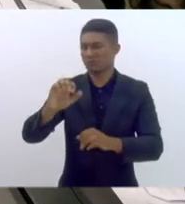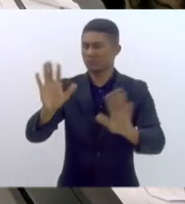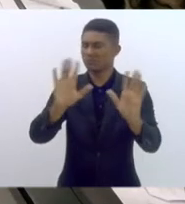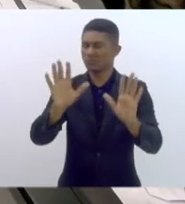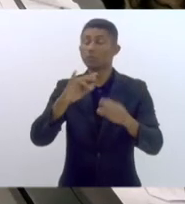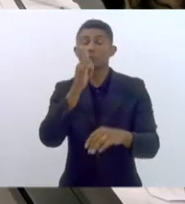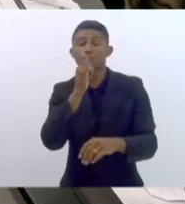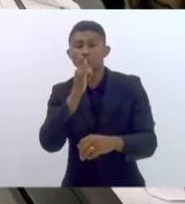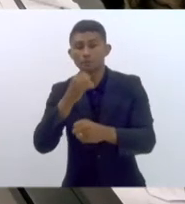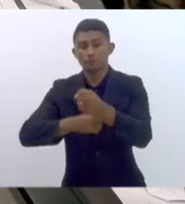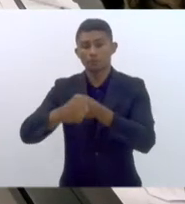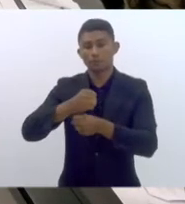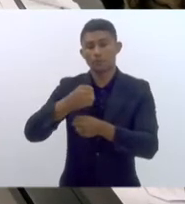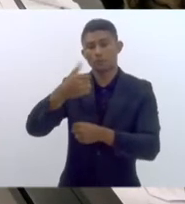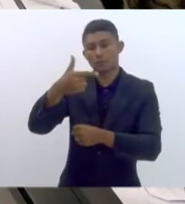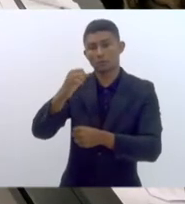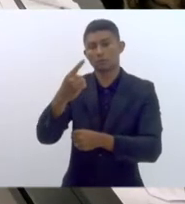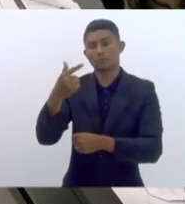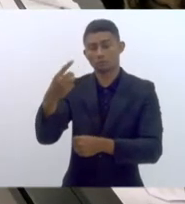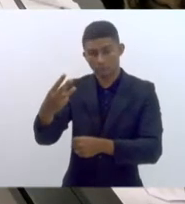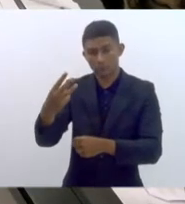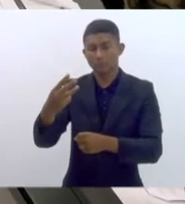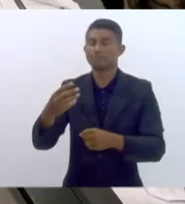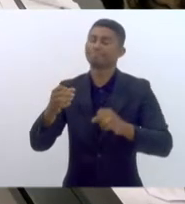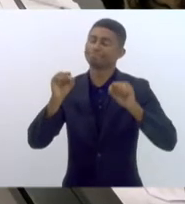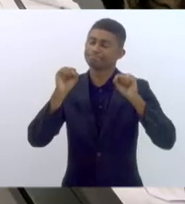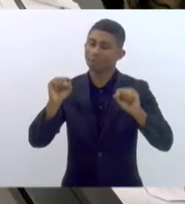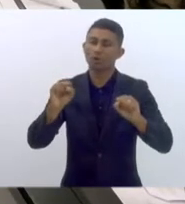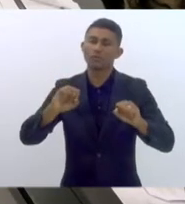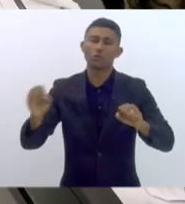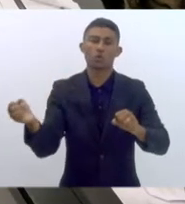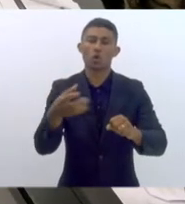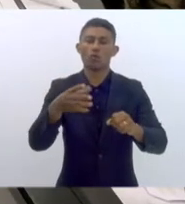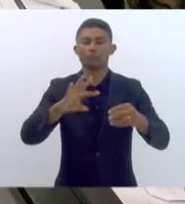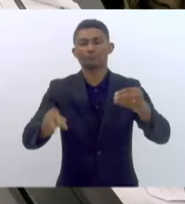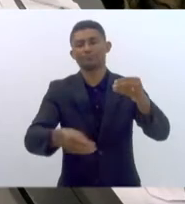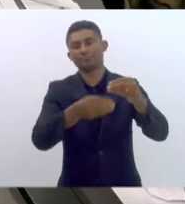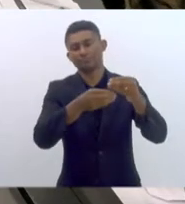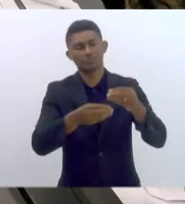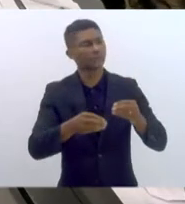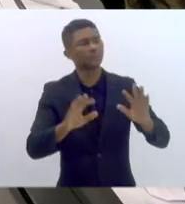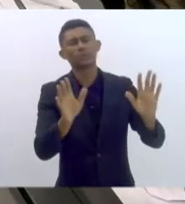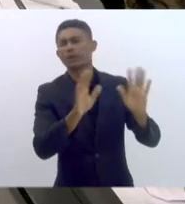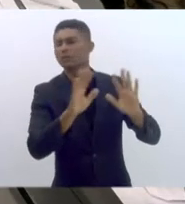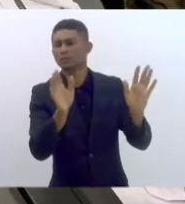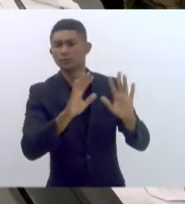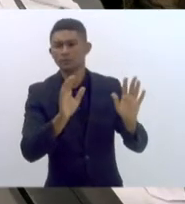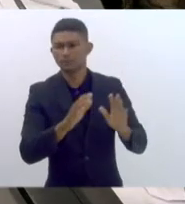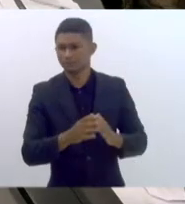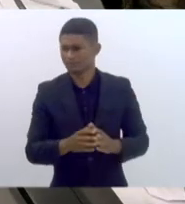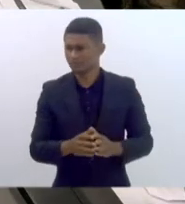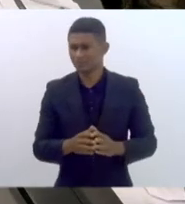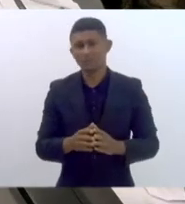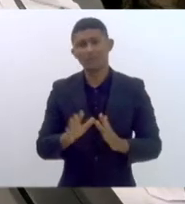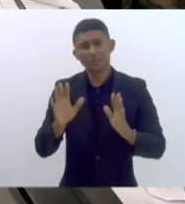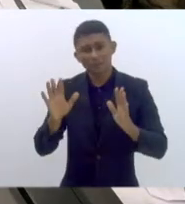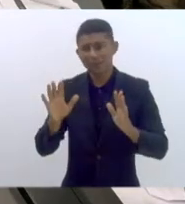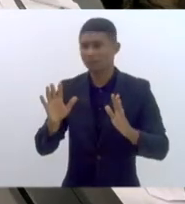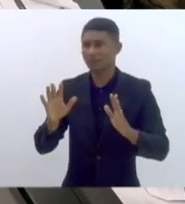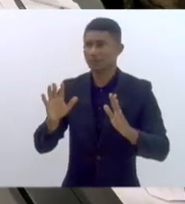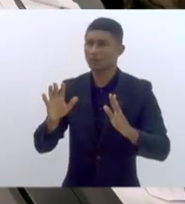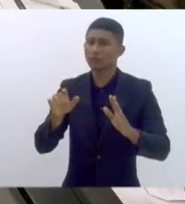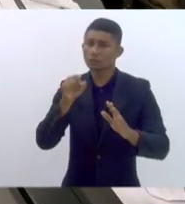retroage a 2013, pode gerar um novo termo aditivo. Não, aí não? Desculpa, é até complemento aí nessa